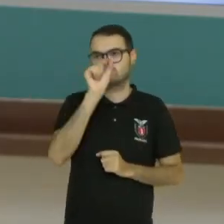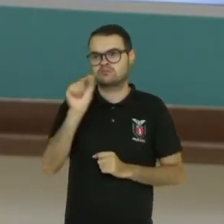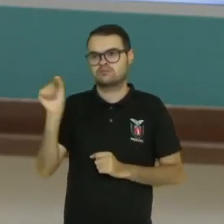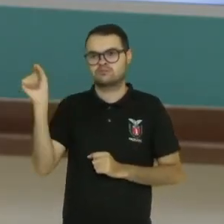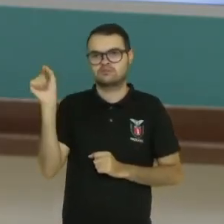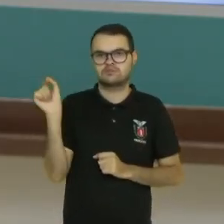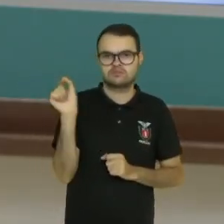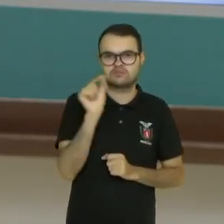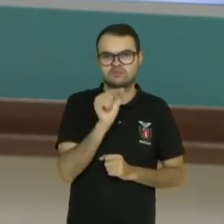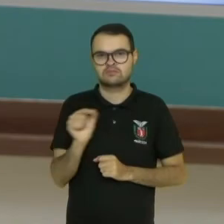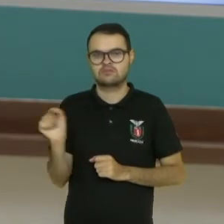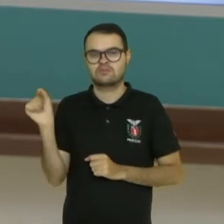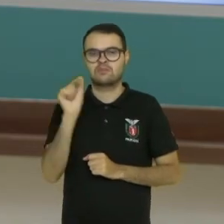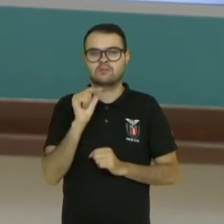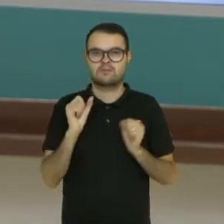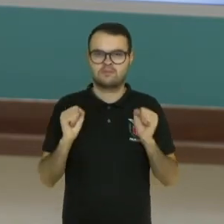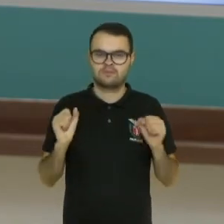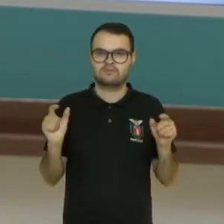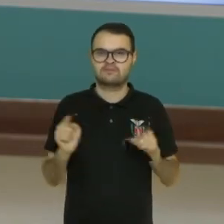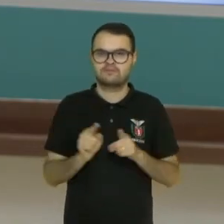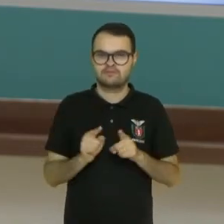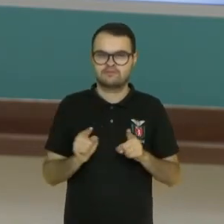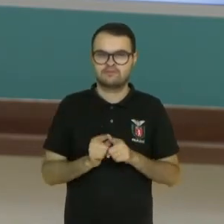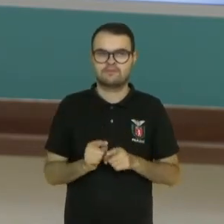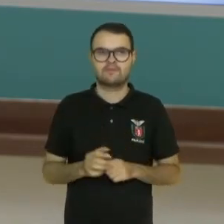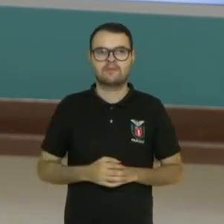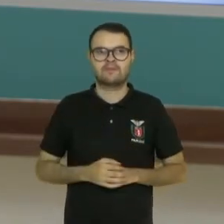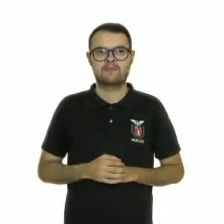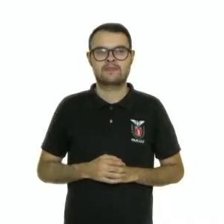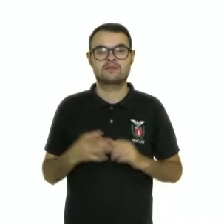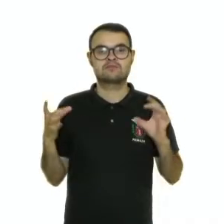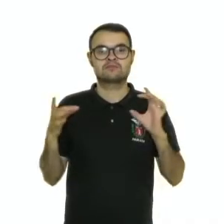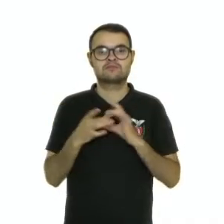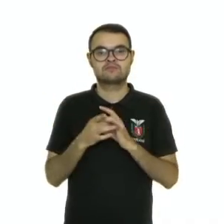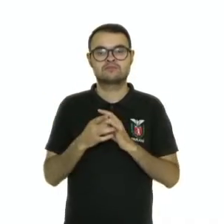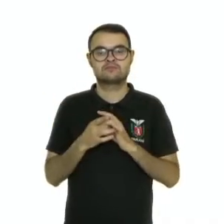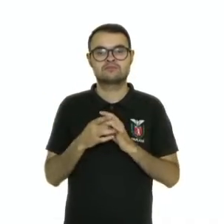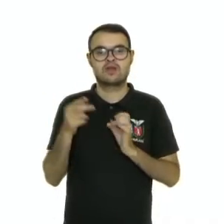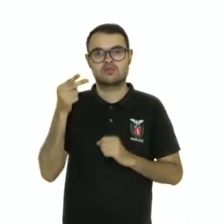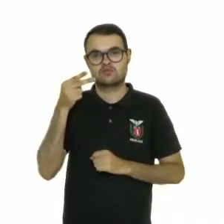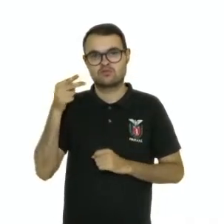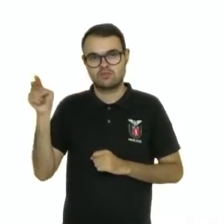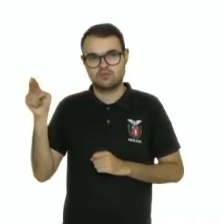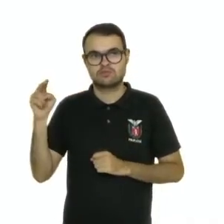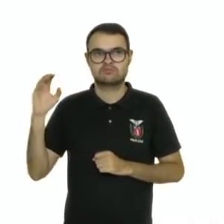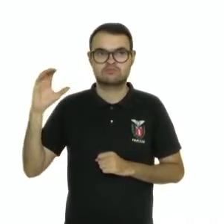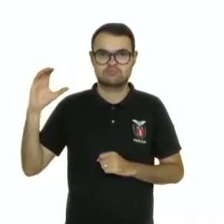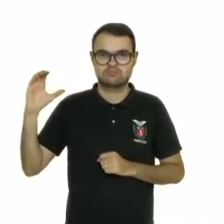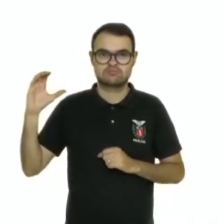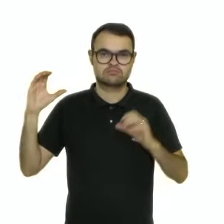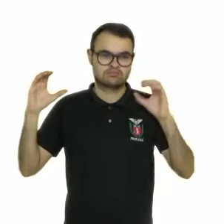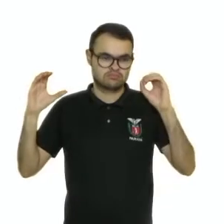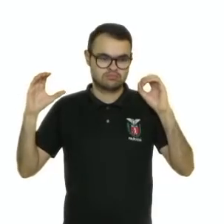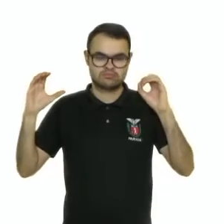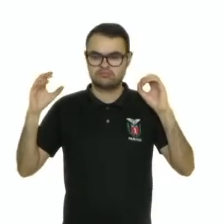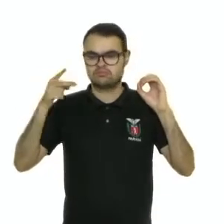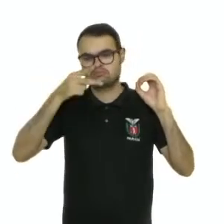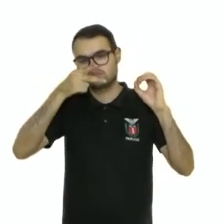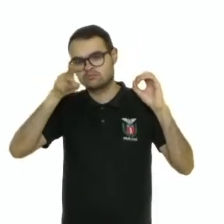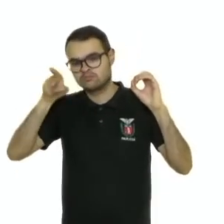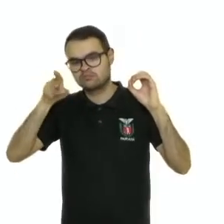essas duas ligações bem juntinhas. Uma ligação dupla entre o carbono e o oxigênio, então, ligação com